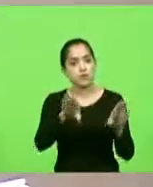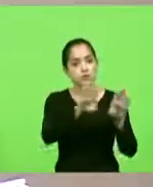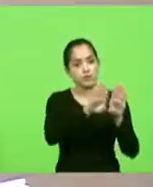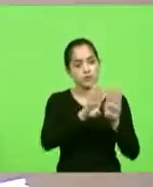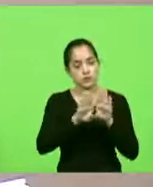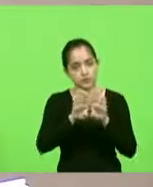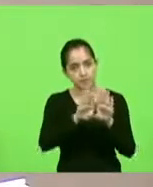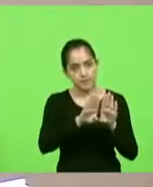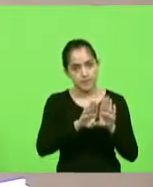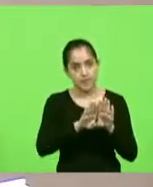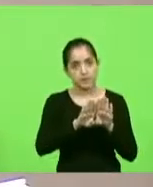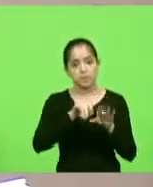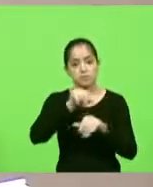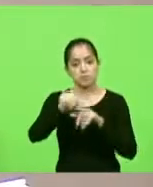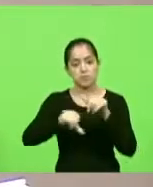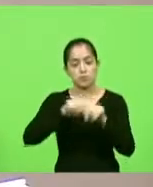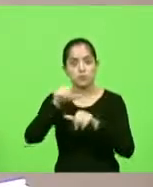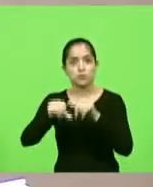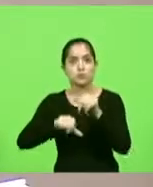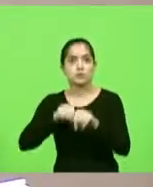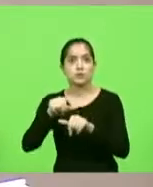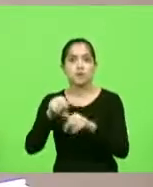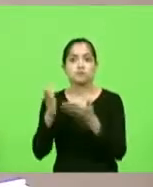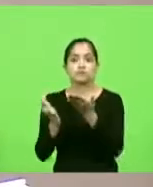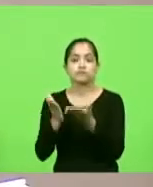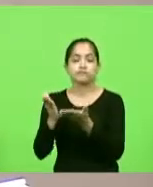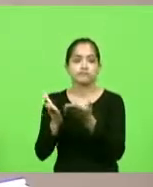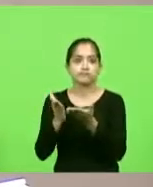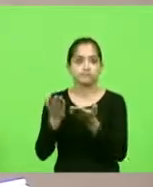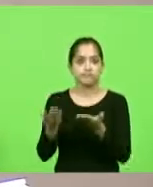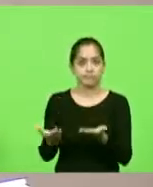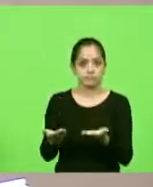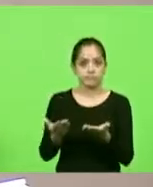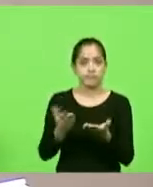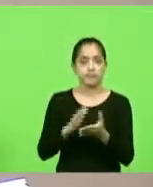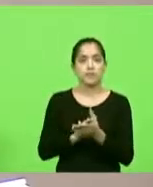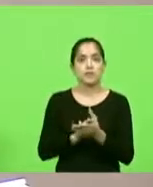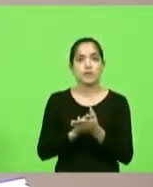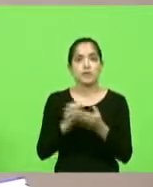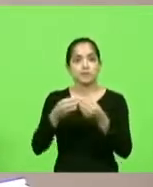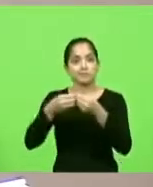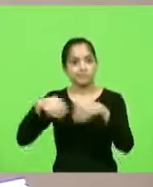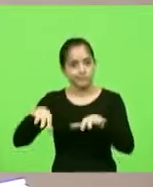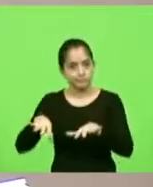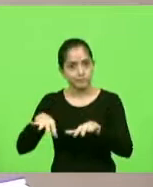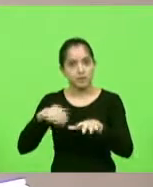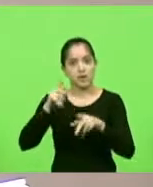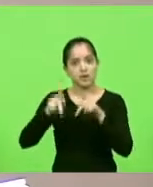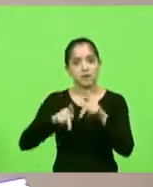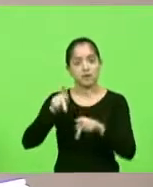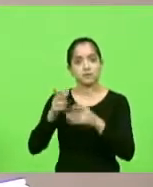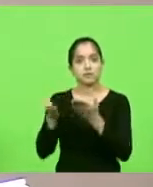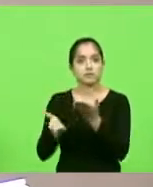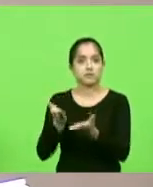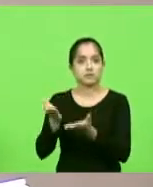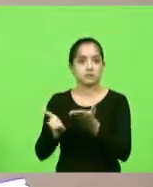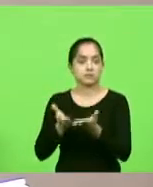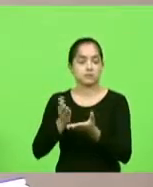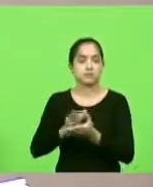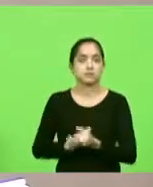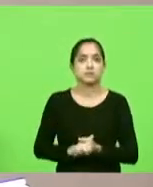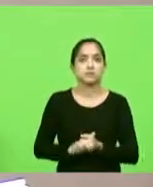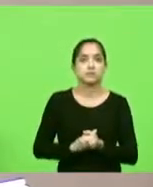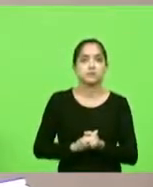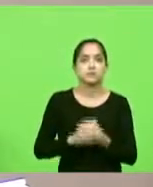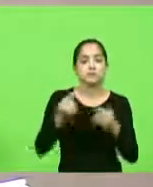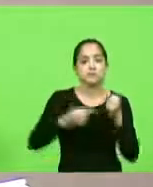agências e transformação de algumas em postos de atendimento, uma vez que precariza o atendimento à população. Em discussão. Não havendo quem